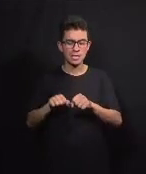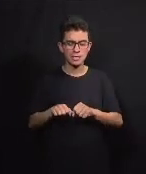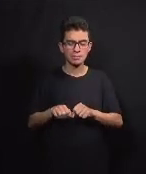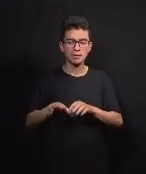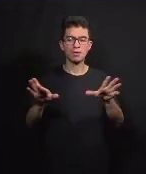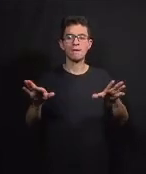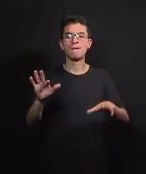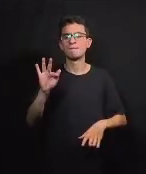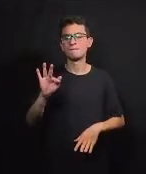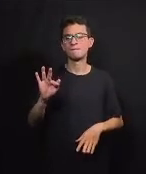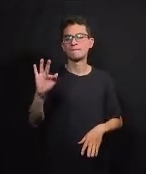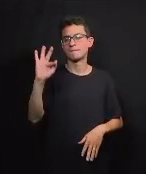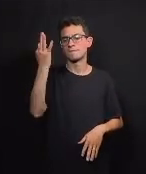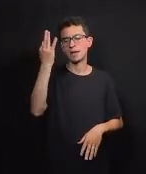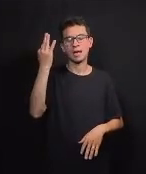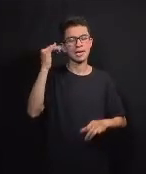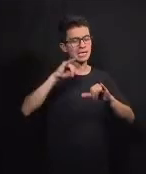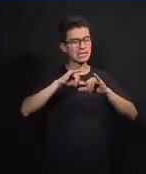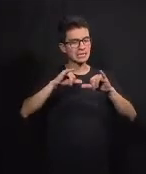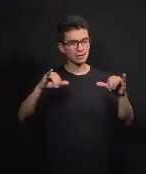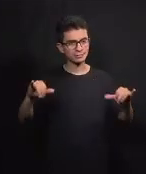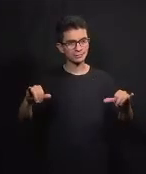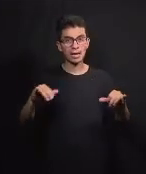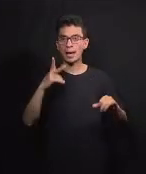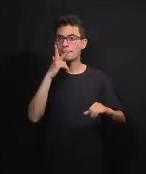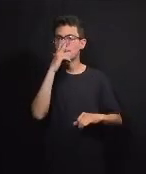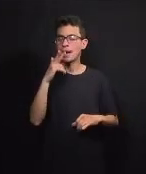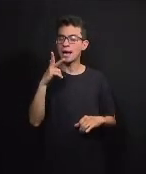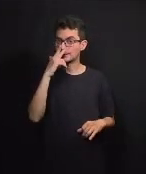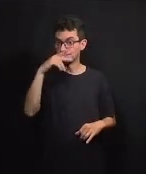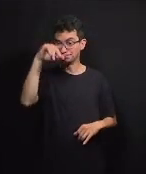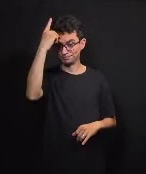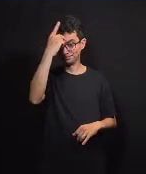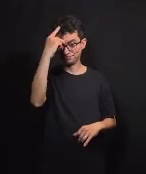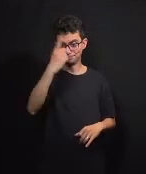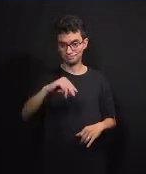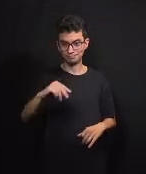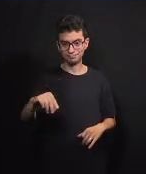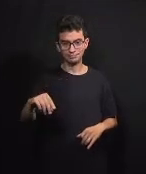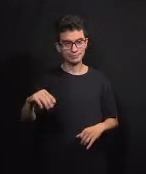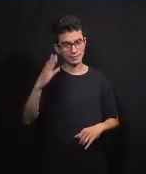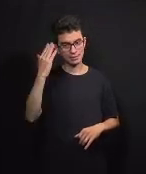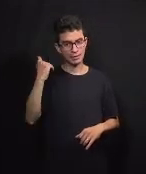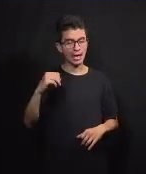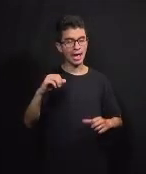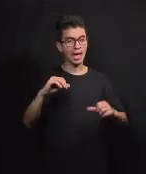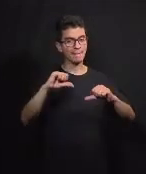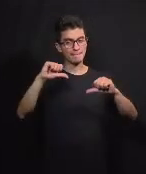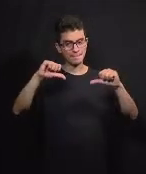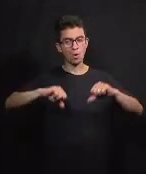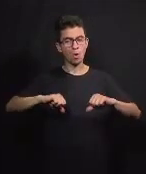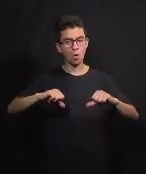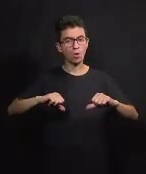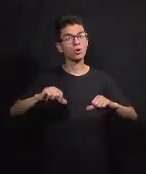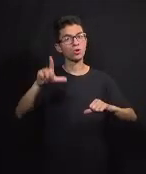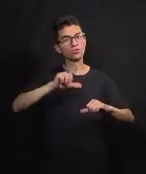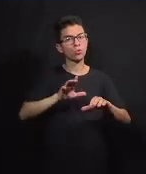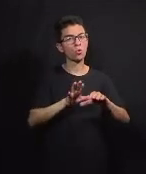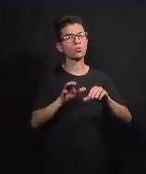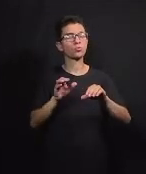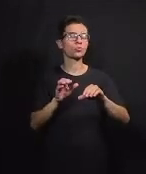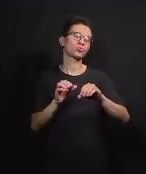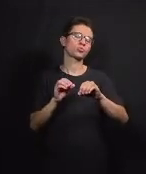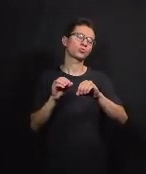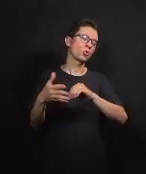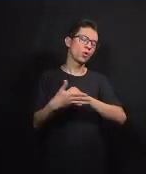que é uma espécie de praga, menos grave do que o corona, mas é uma praga, sem dúvida nenhuma, que